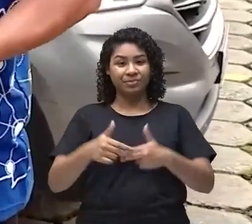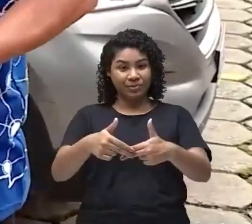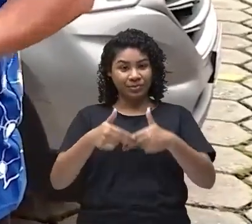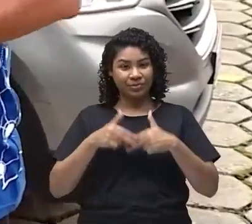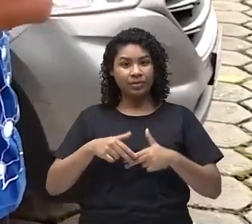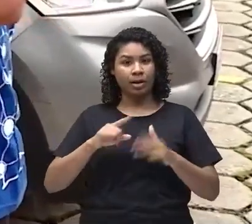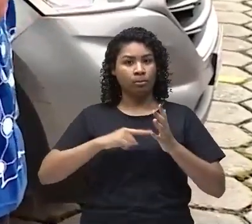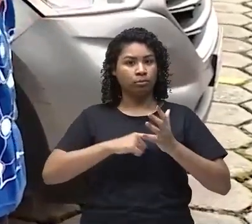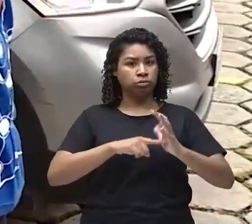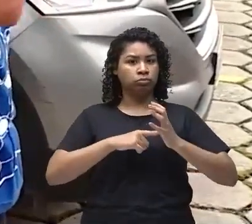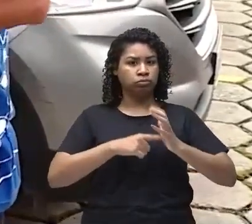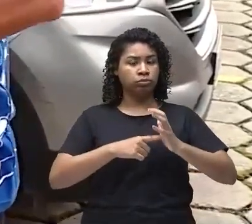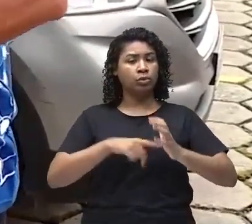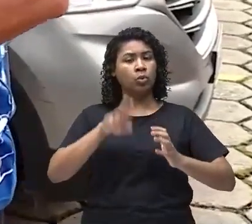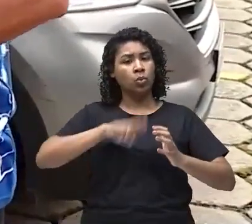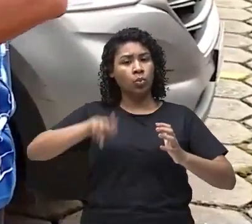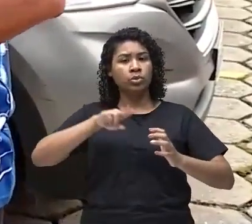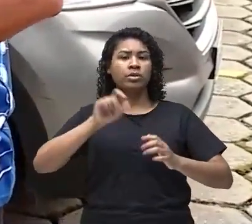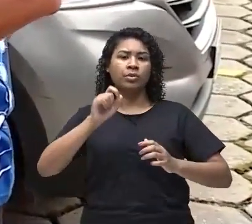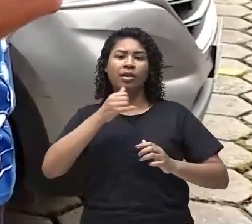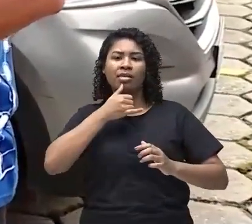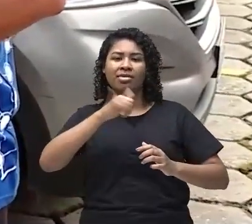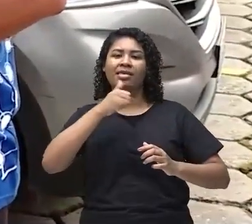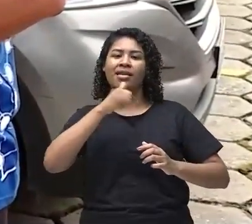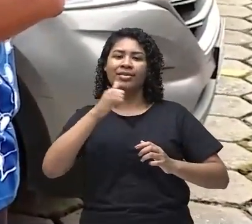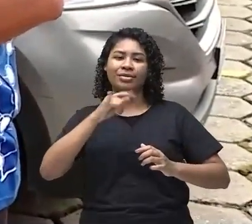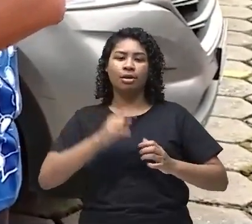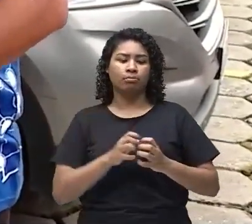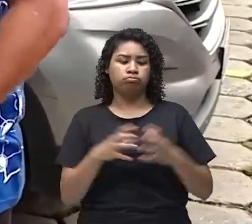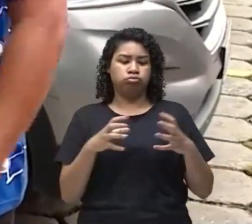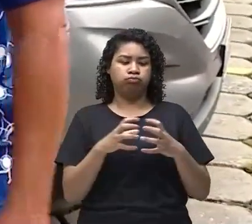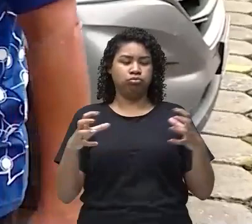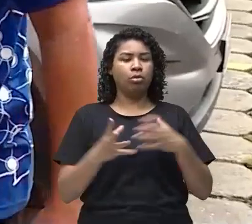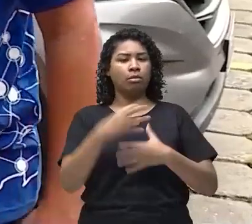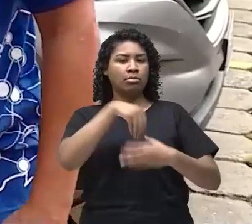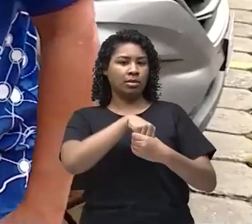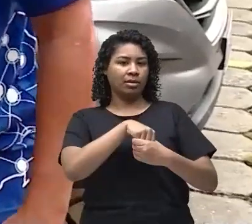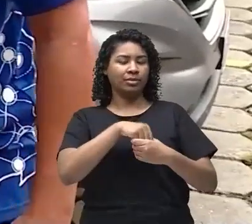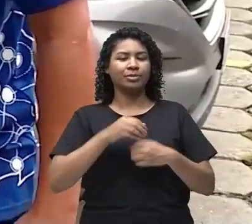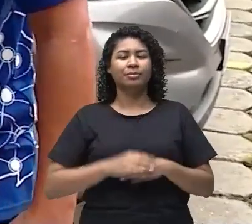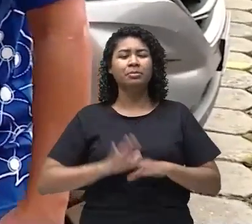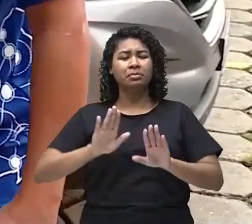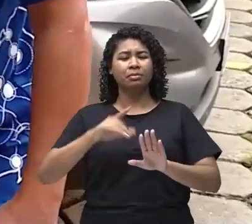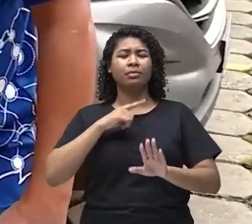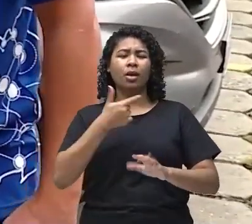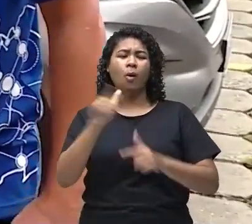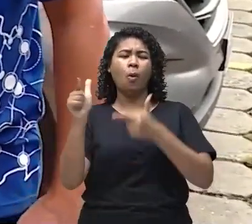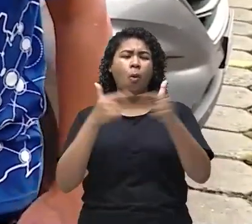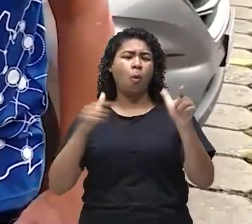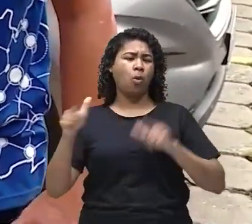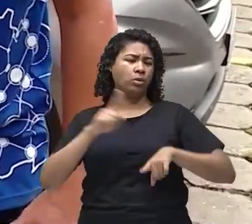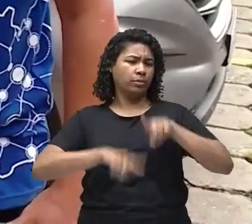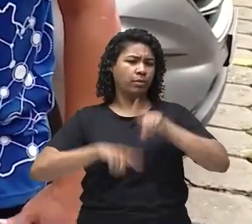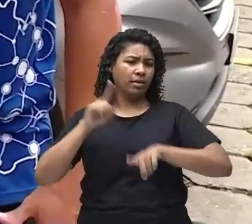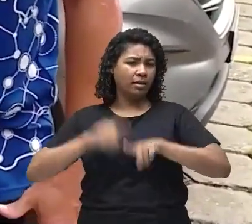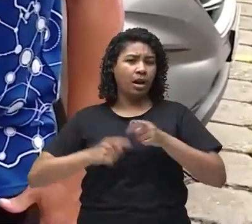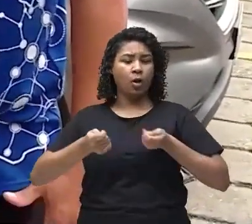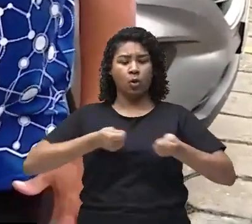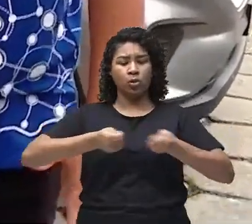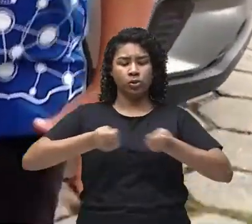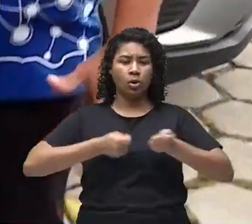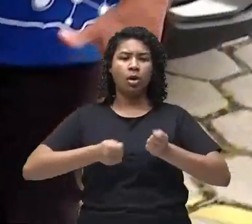motor funciona retirando energia dessa explosão controlada existem vários outros sistemas que regulam